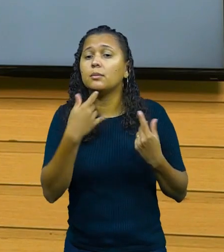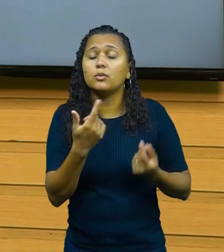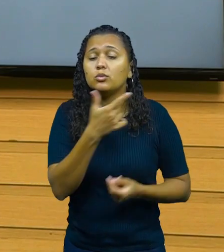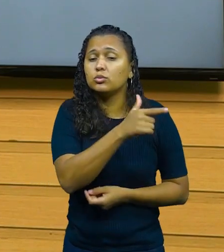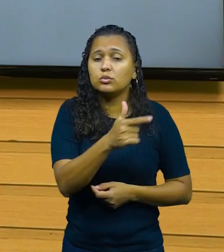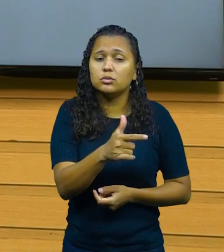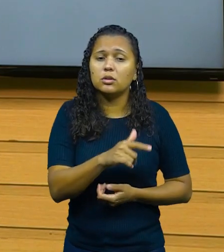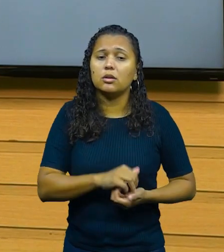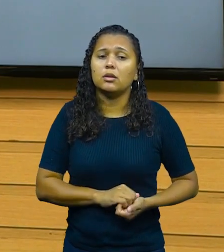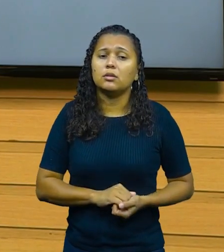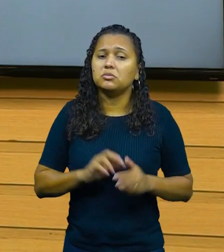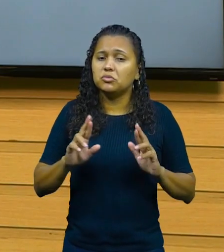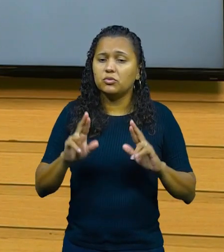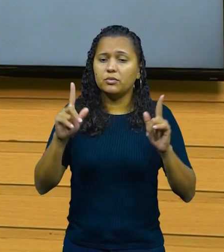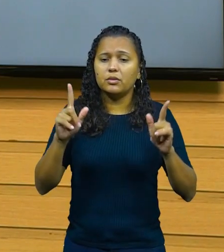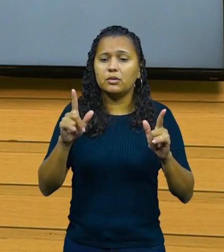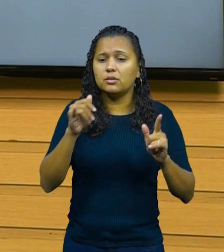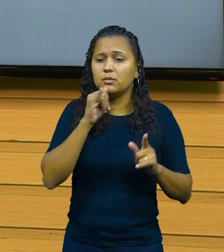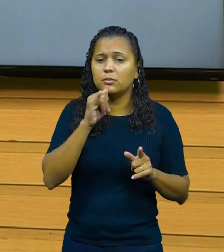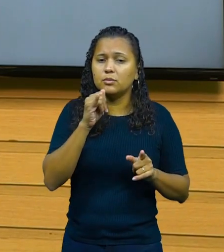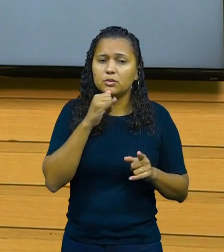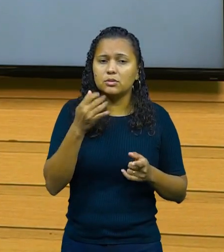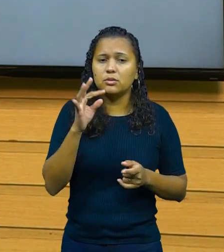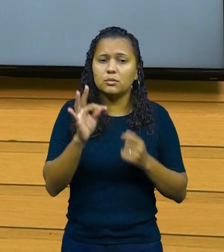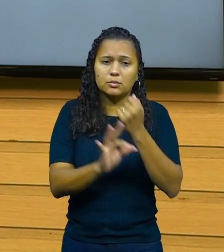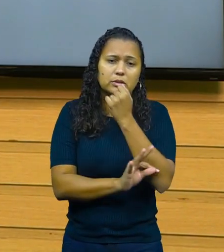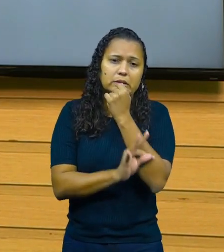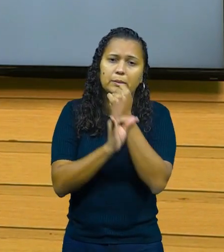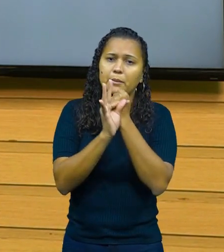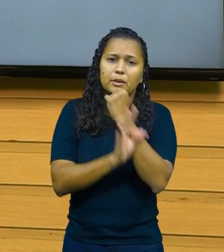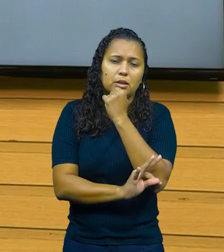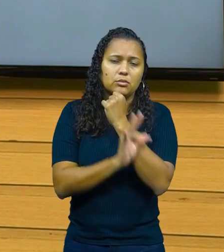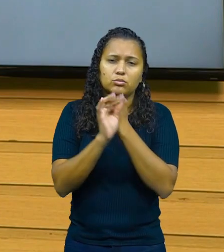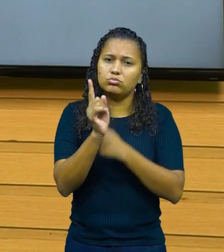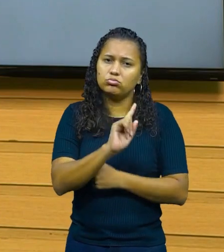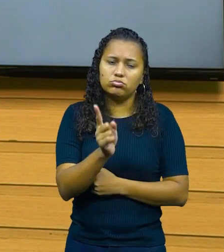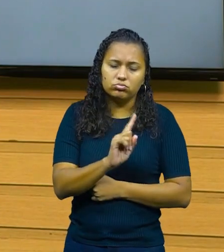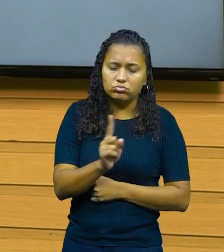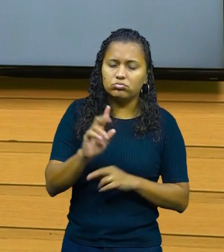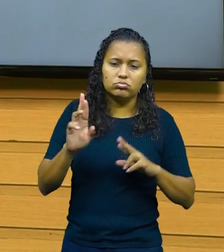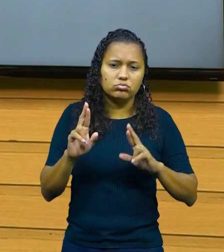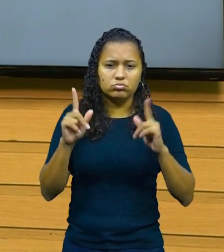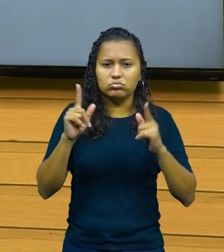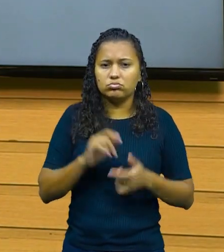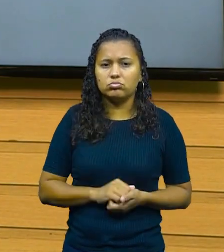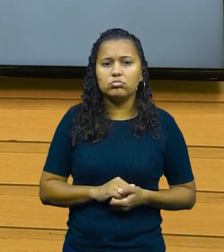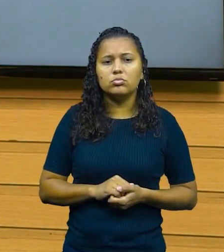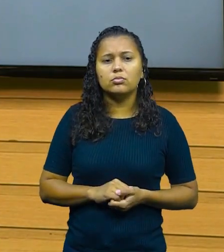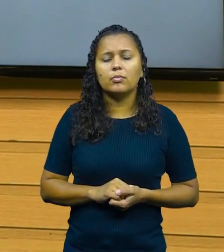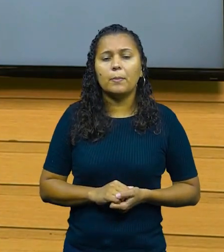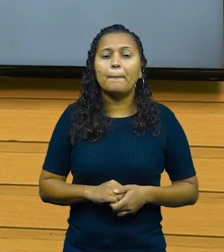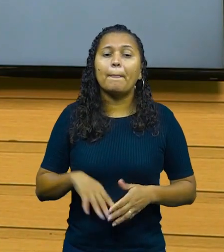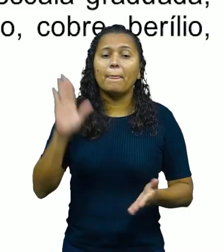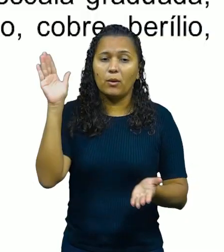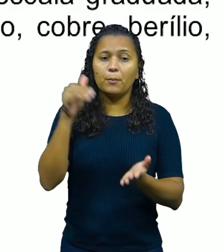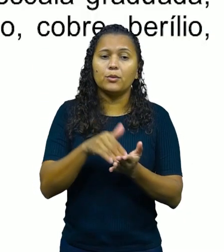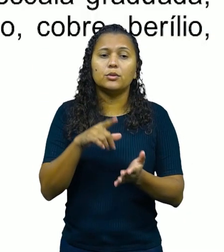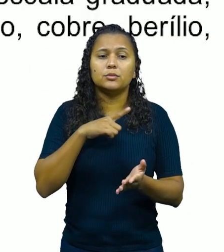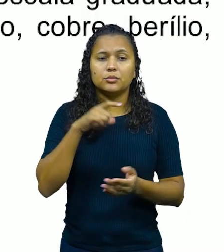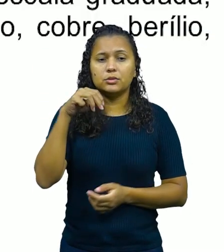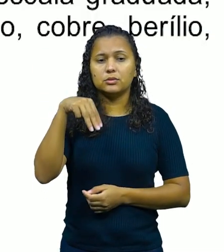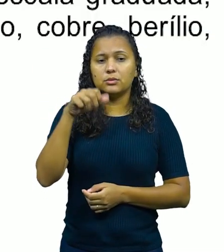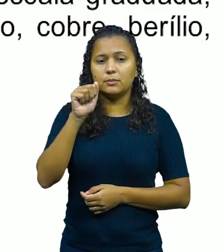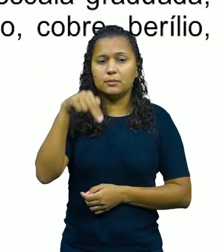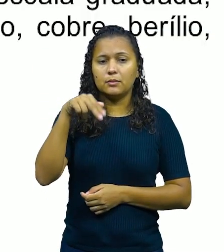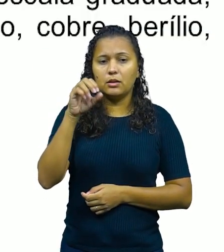eles não vão ter tanto diferenciação relacionada à temperatura, né? Para que isso daí não venha influenciar na medição. E